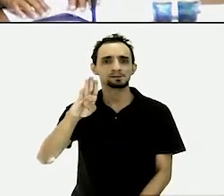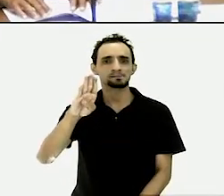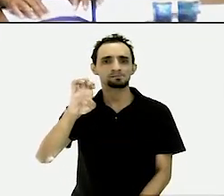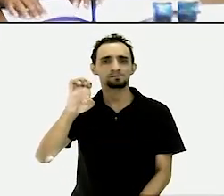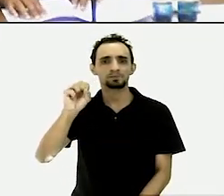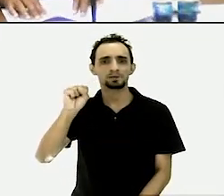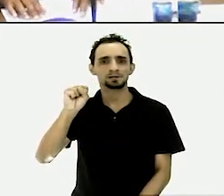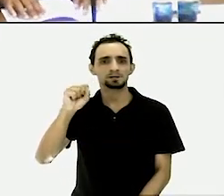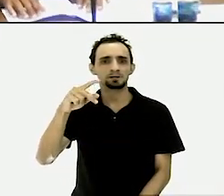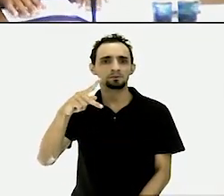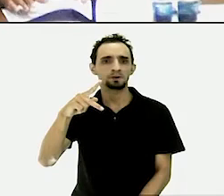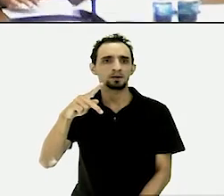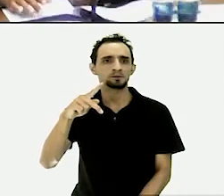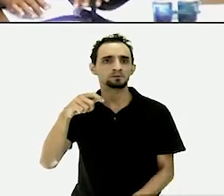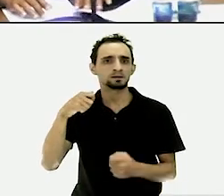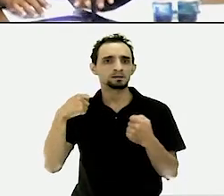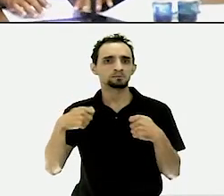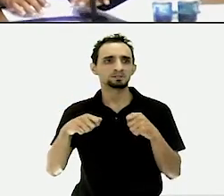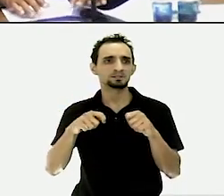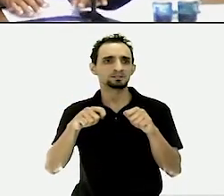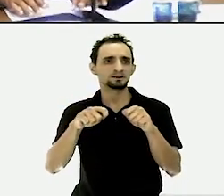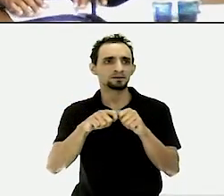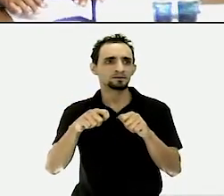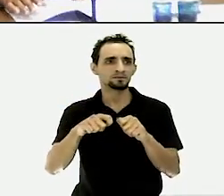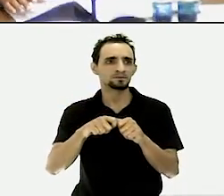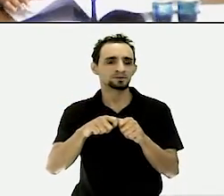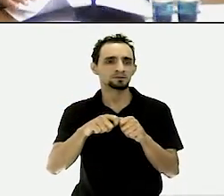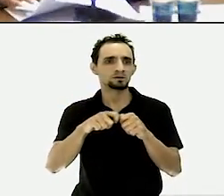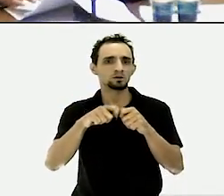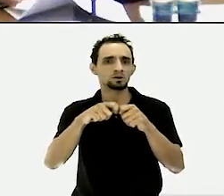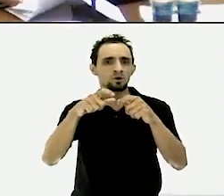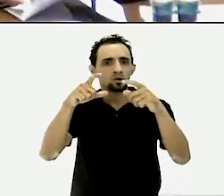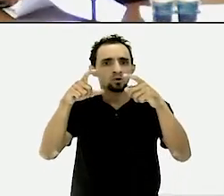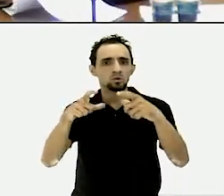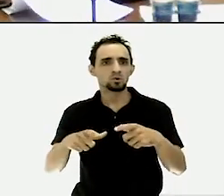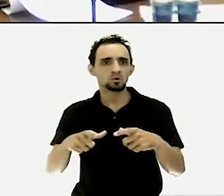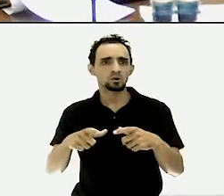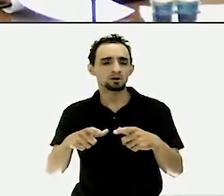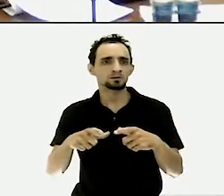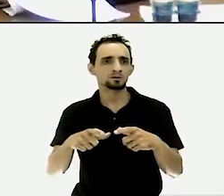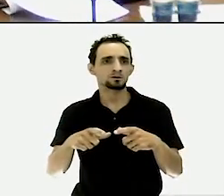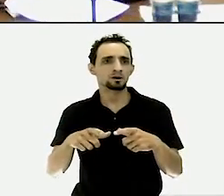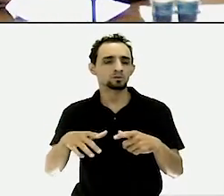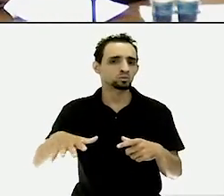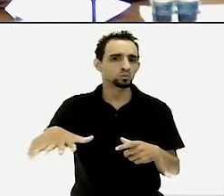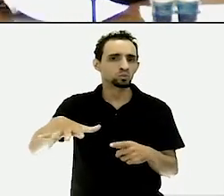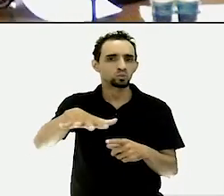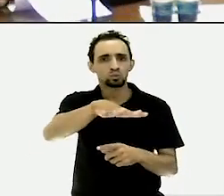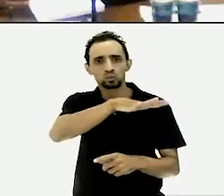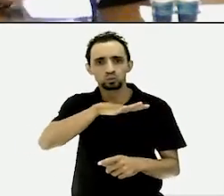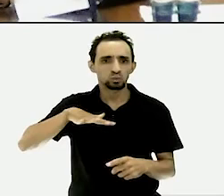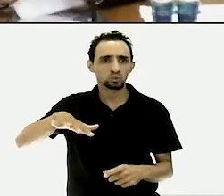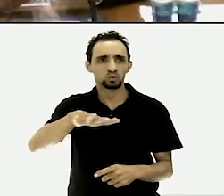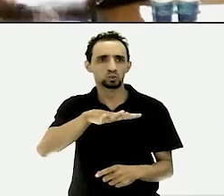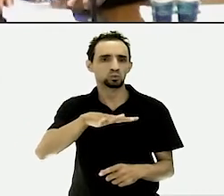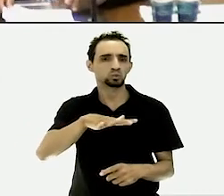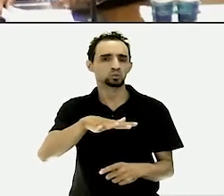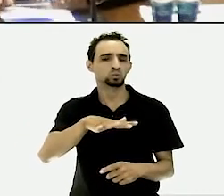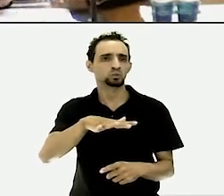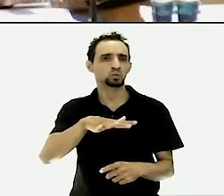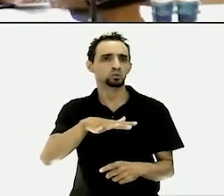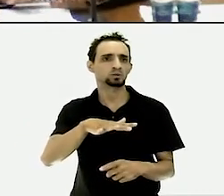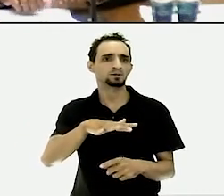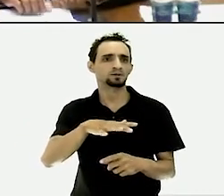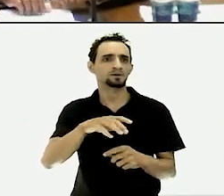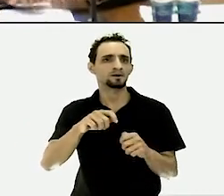Então, depois eu vou falar aqui a respeito também da taxa da Sabesp. Então, eu coloquei isso aqui em votação,